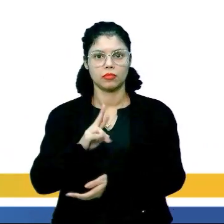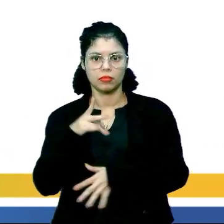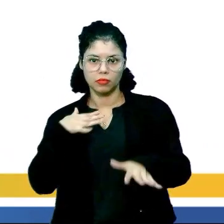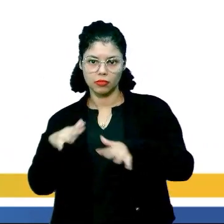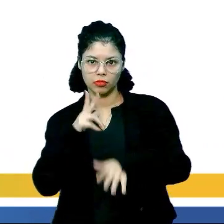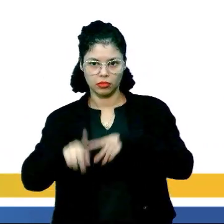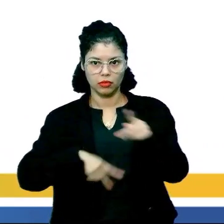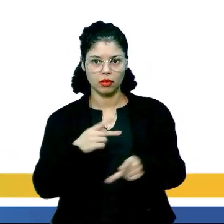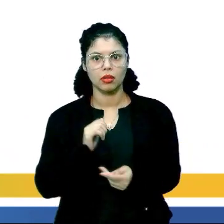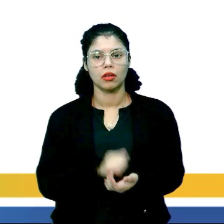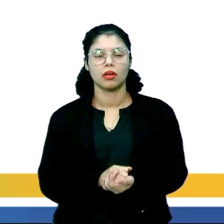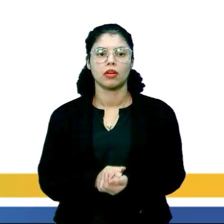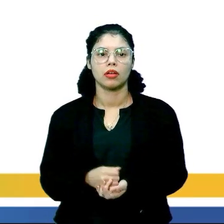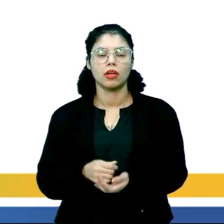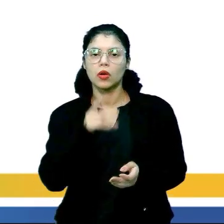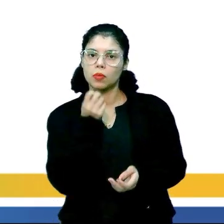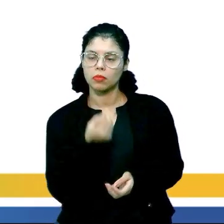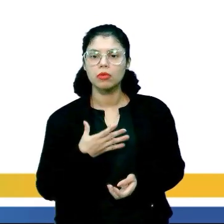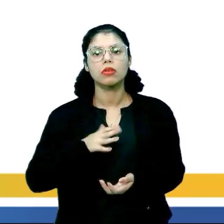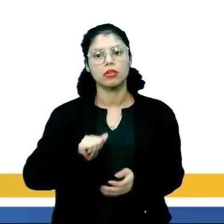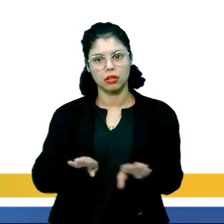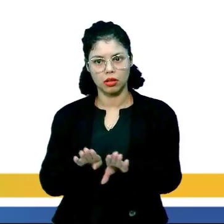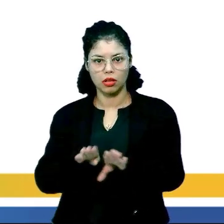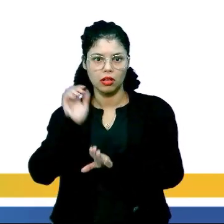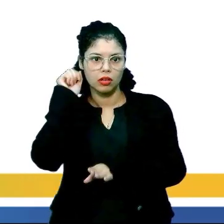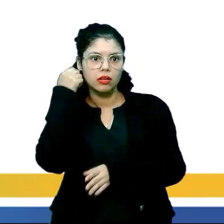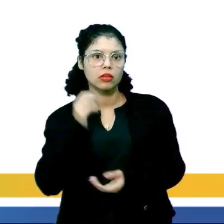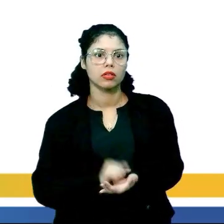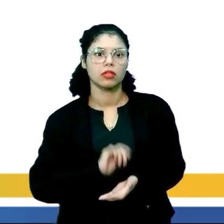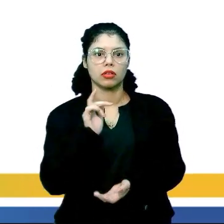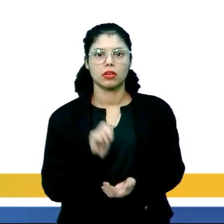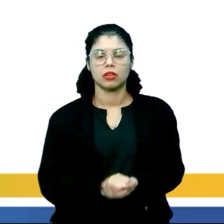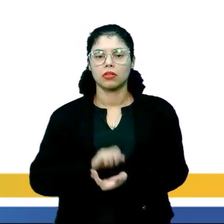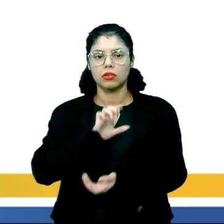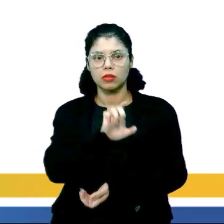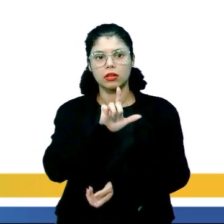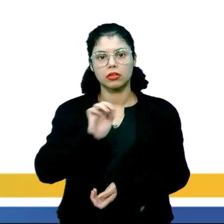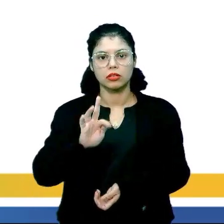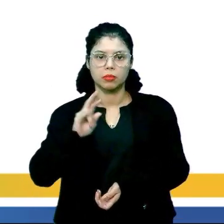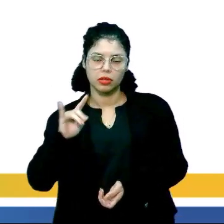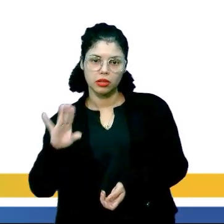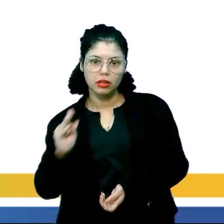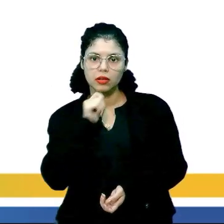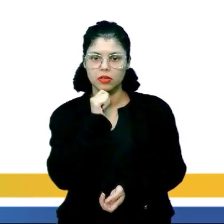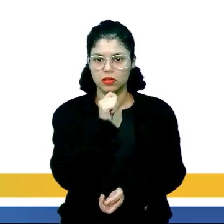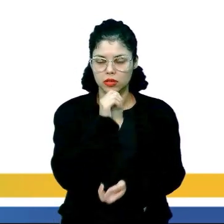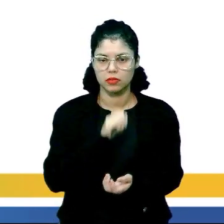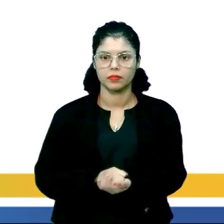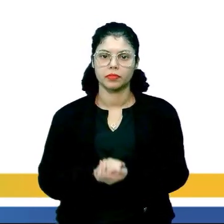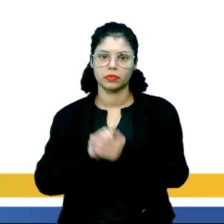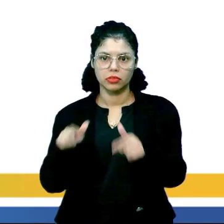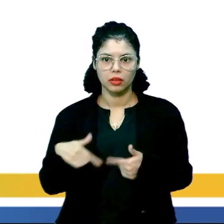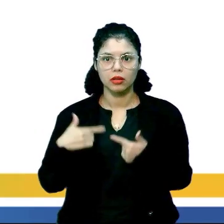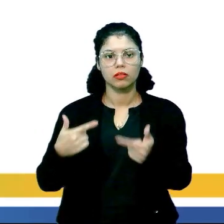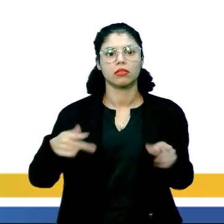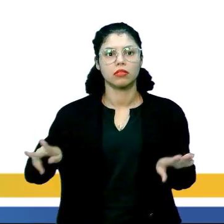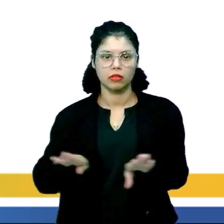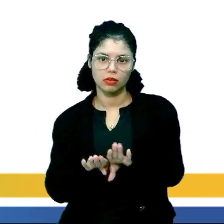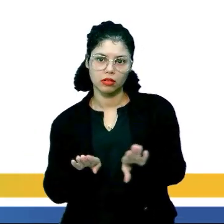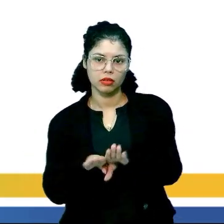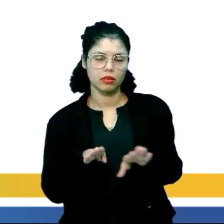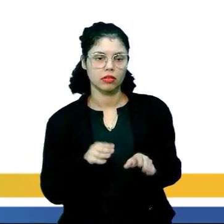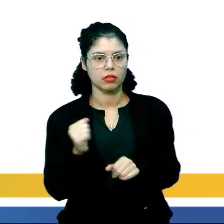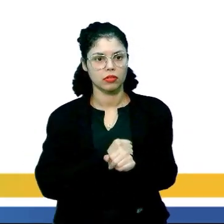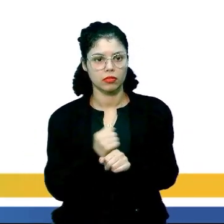os movimentos civis em favor dos negros, homossexuais, irão dar tônica para as